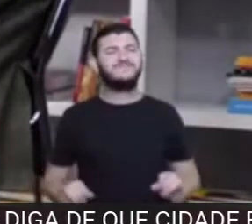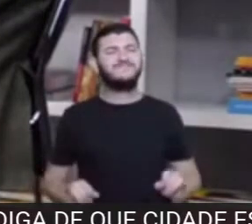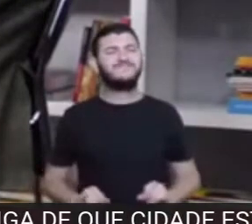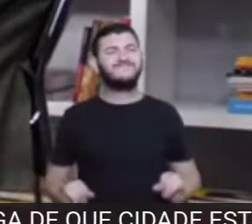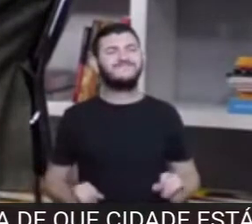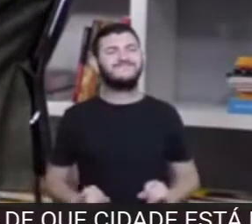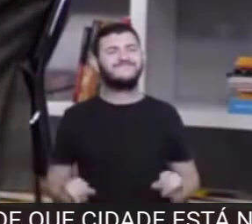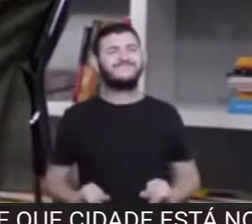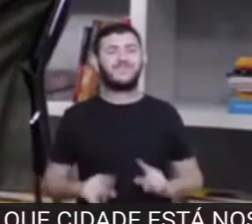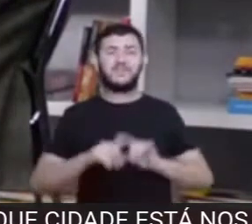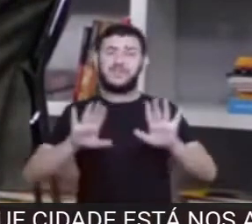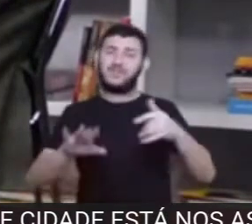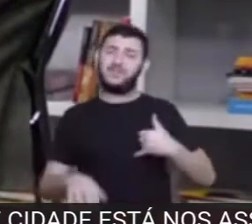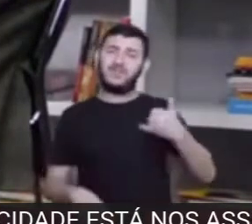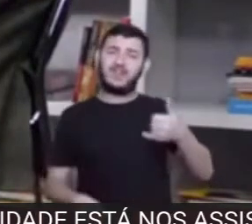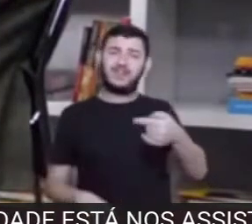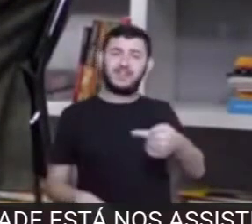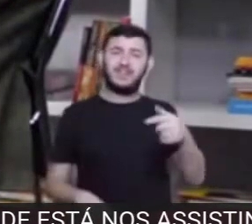Paulinho,